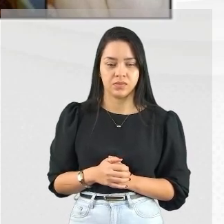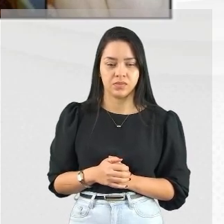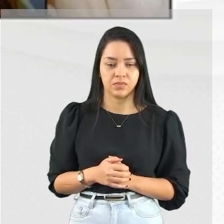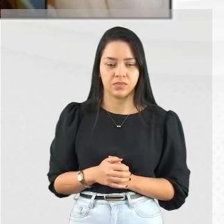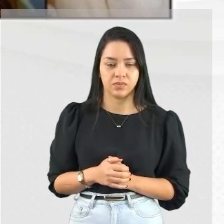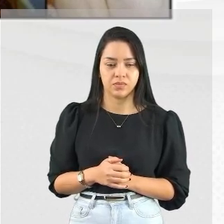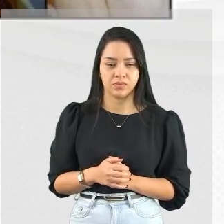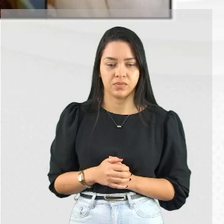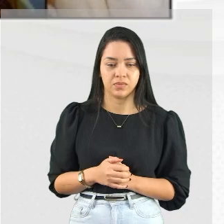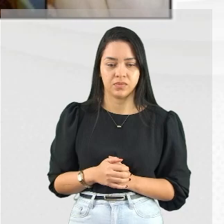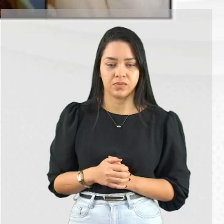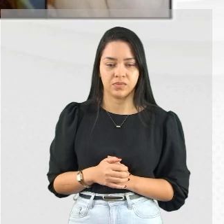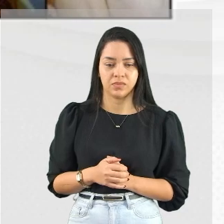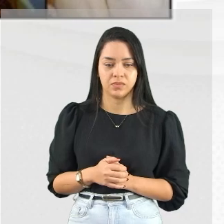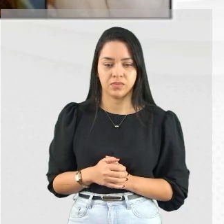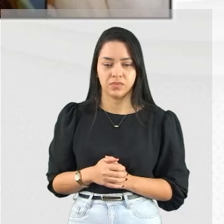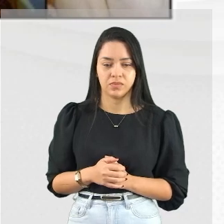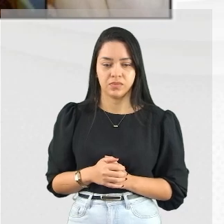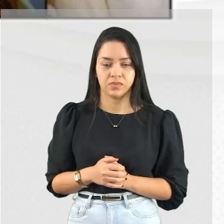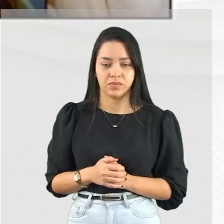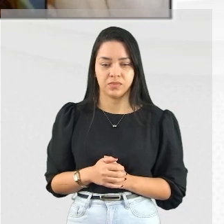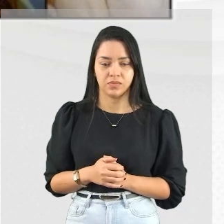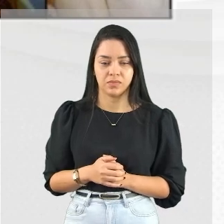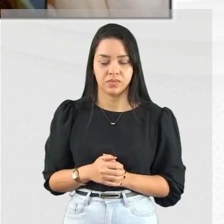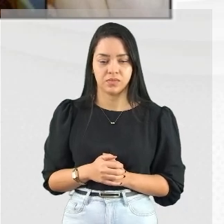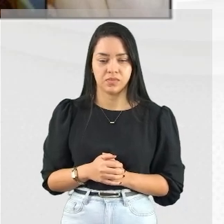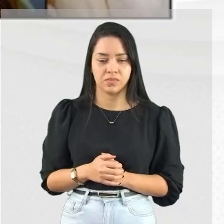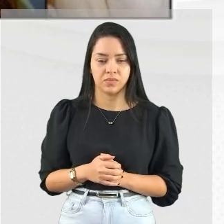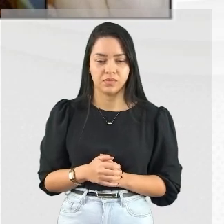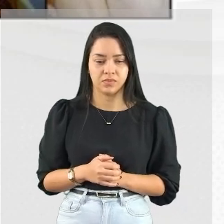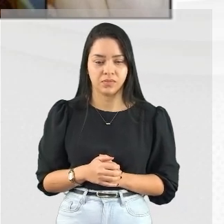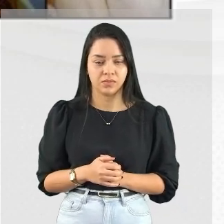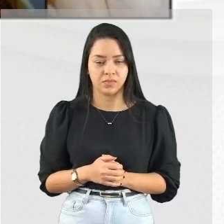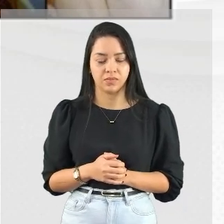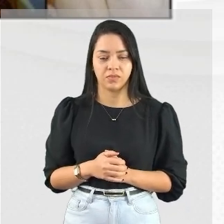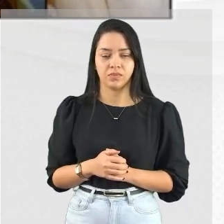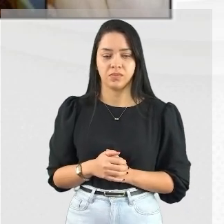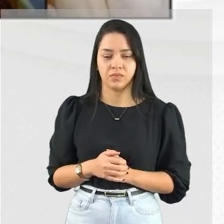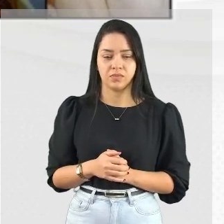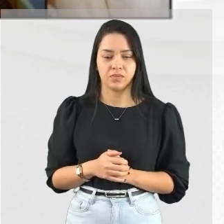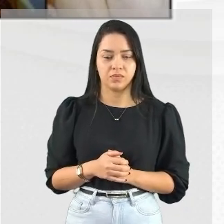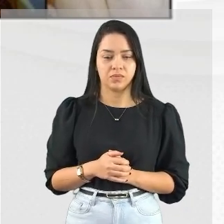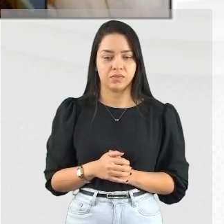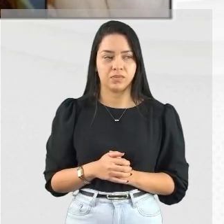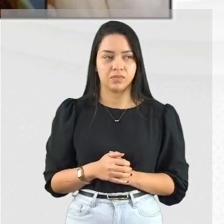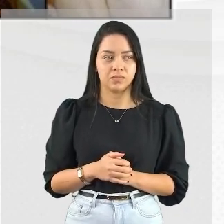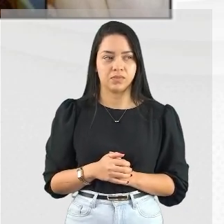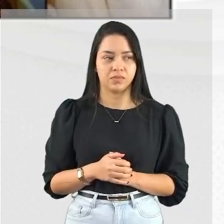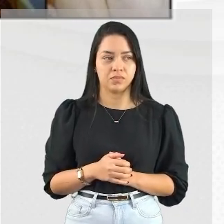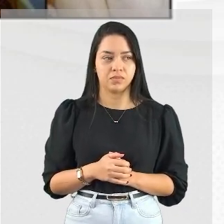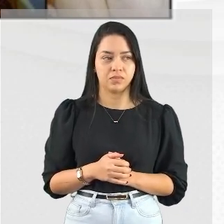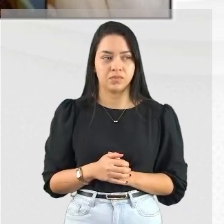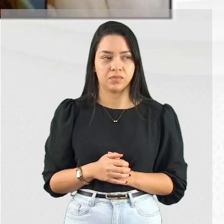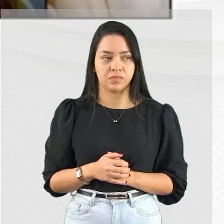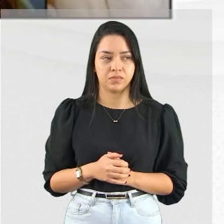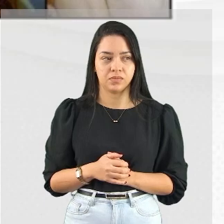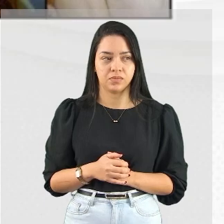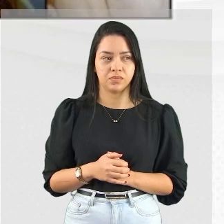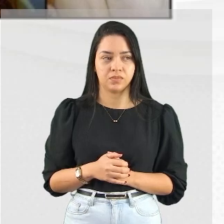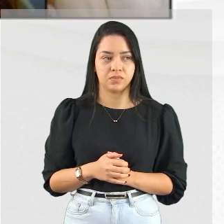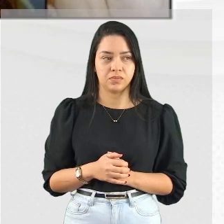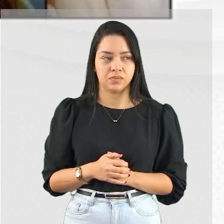tenho Azão, Azinho, Bzão, Bzão, Bzão. Eu tenho